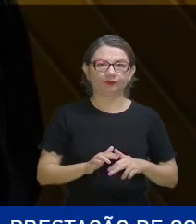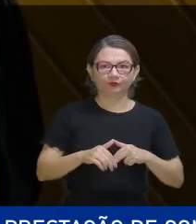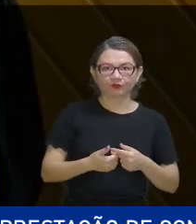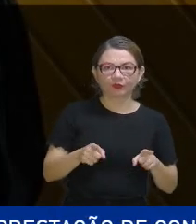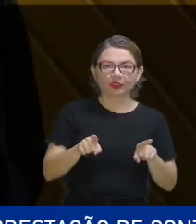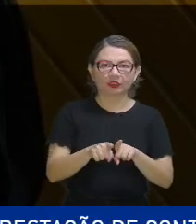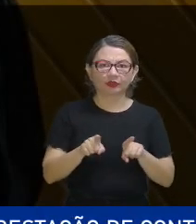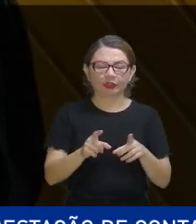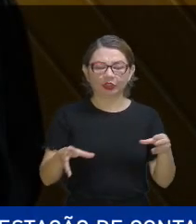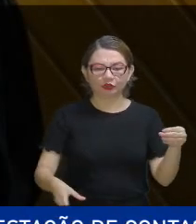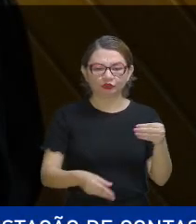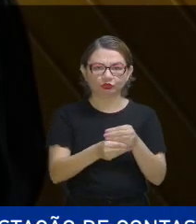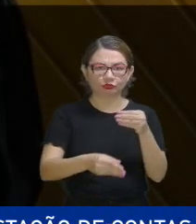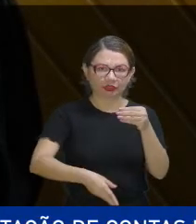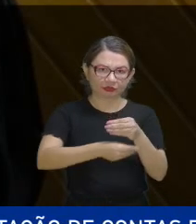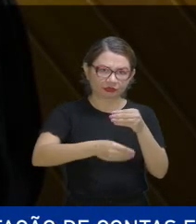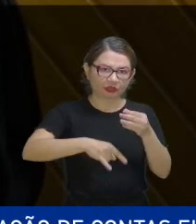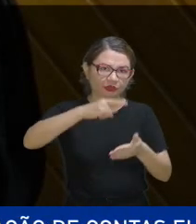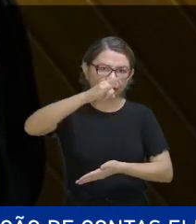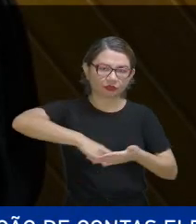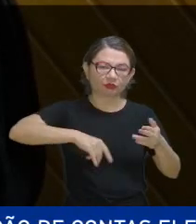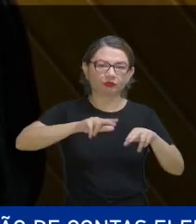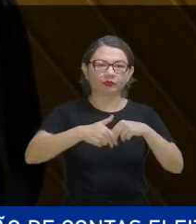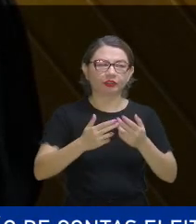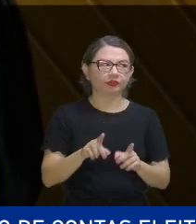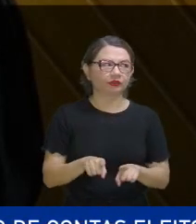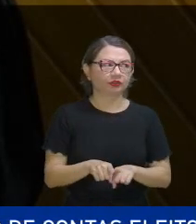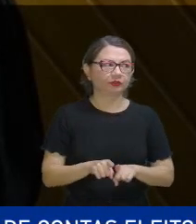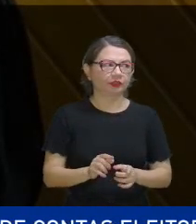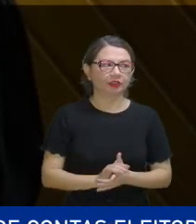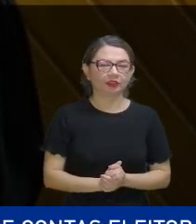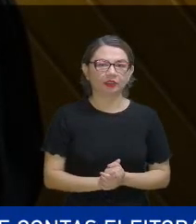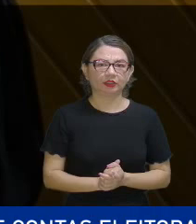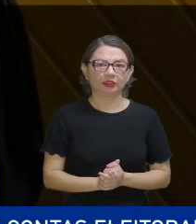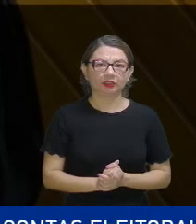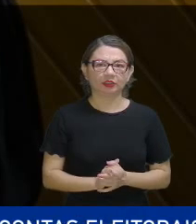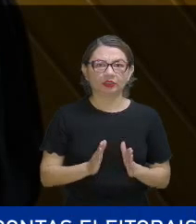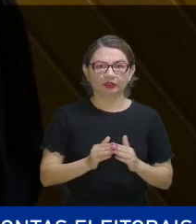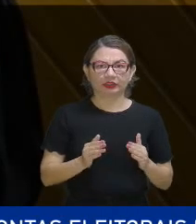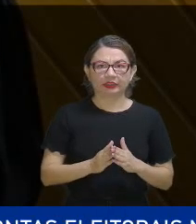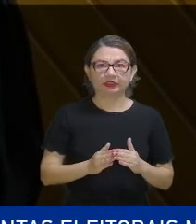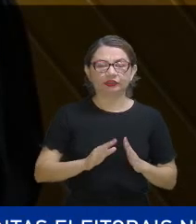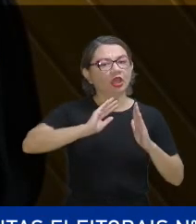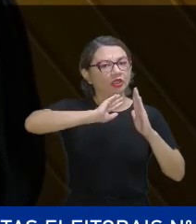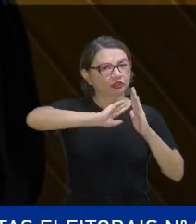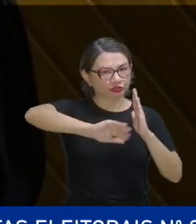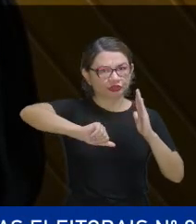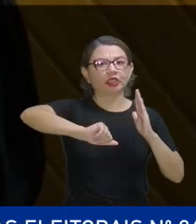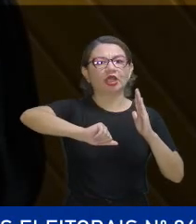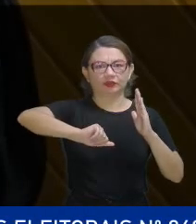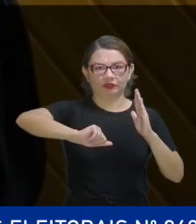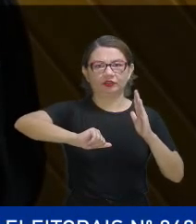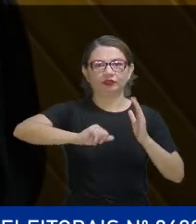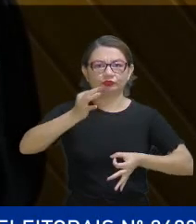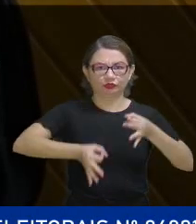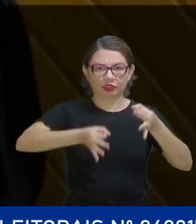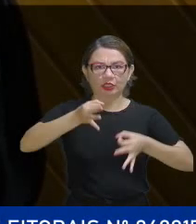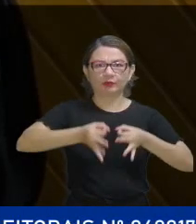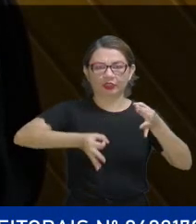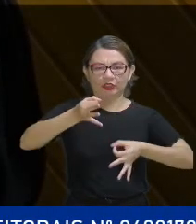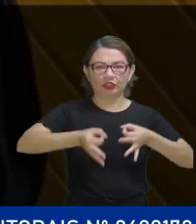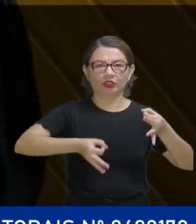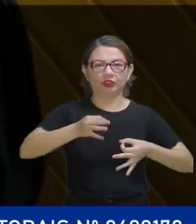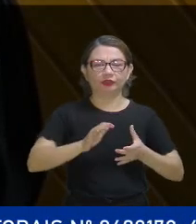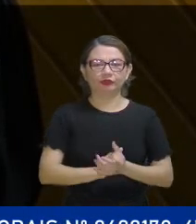a juntada de documentos. Diante dos requerimentos apresentados, determinou-se a retirada do feito da pauta de julgamento, com a